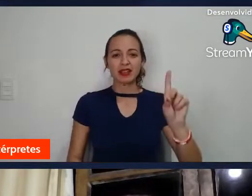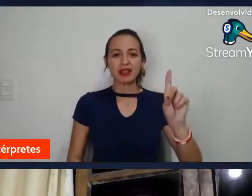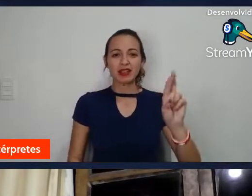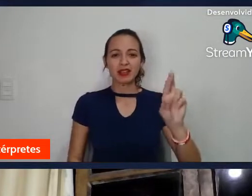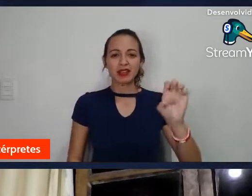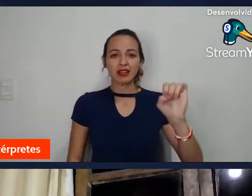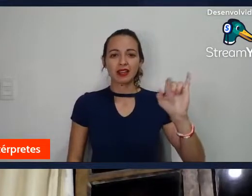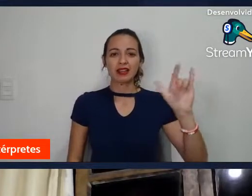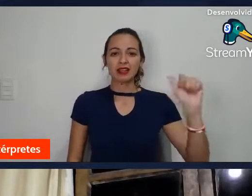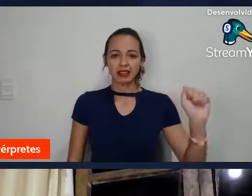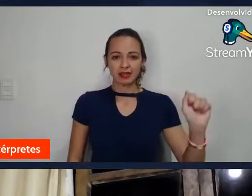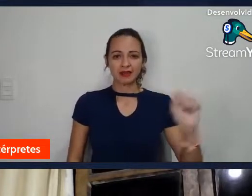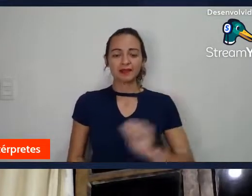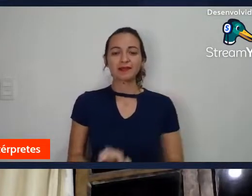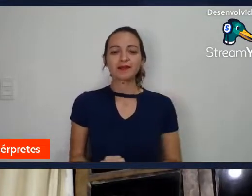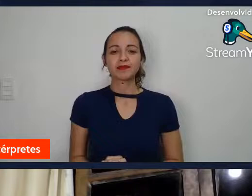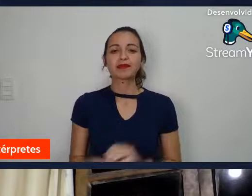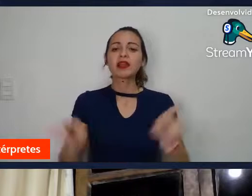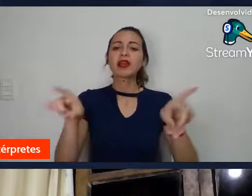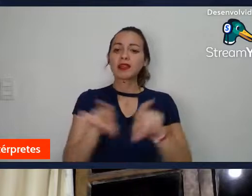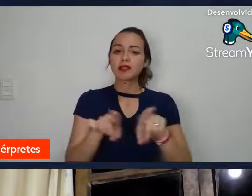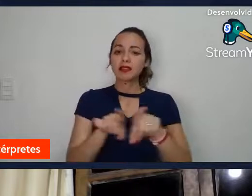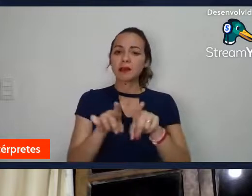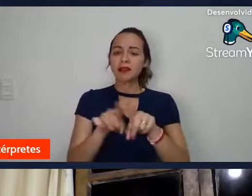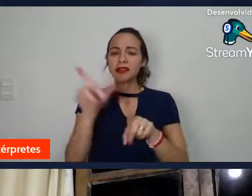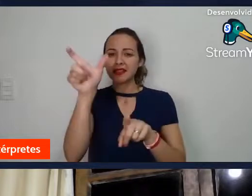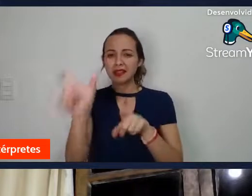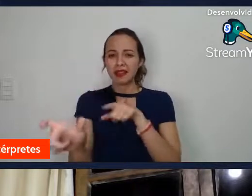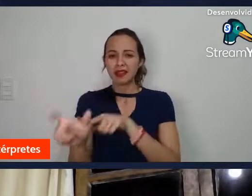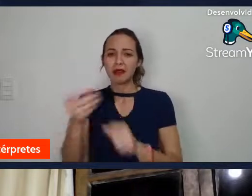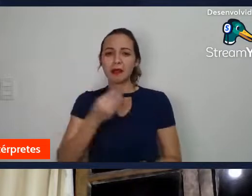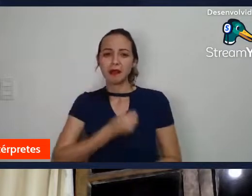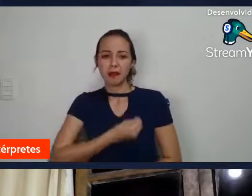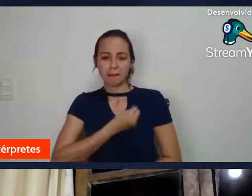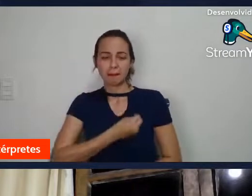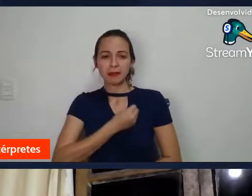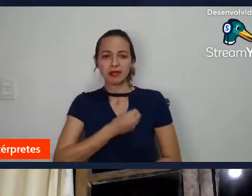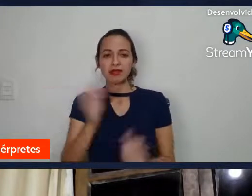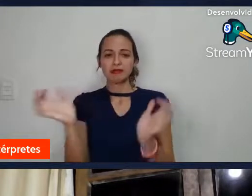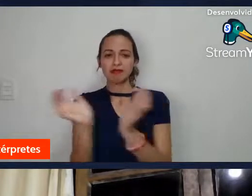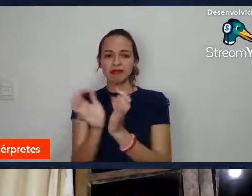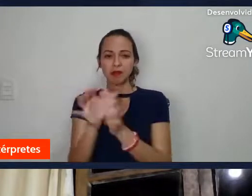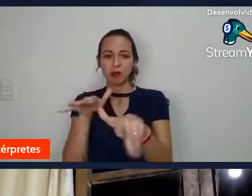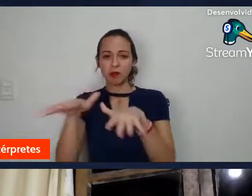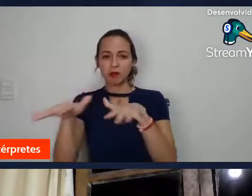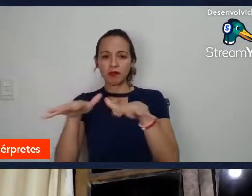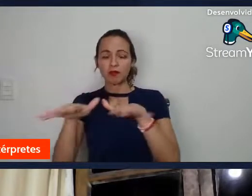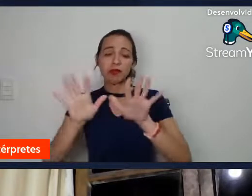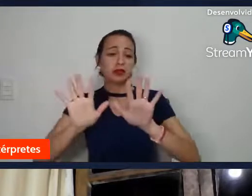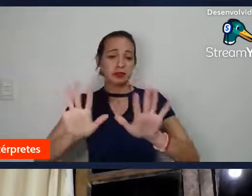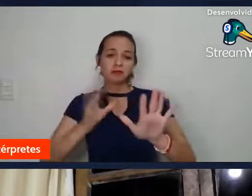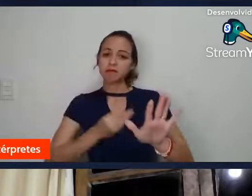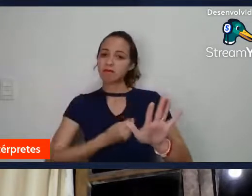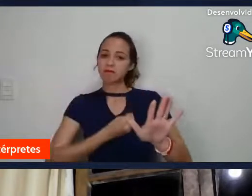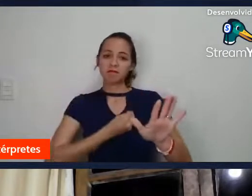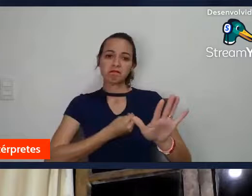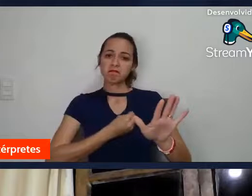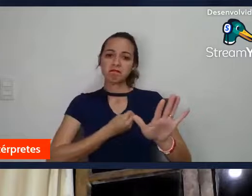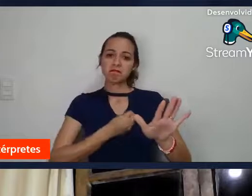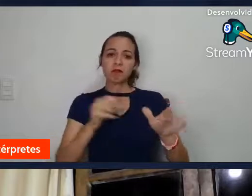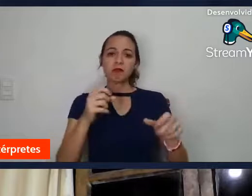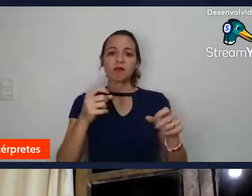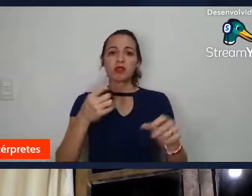coordenadora também, que é da campanha nacional pela educação, que é a Somica Freitas, mas ela não está presente aqui hoje devido a problemas de